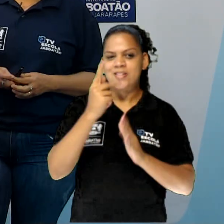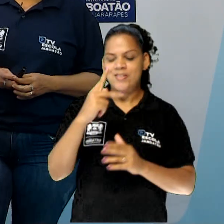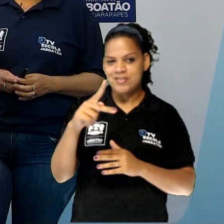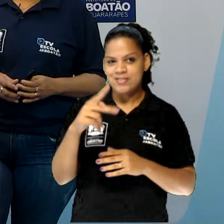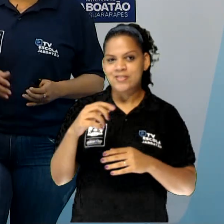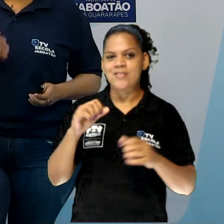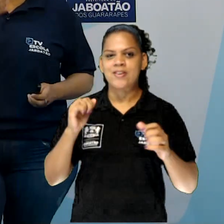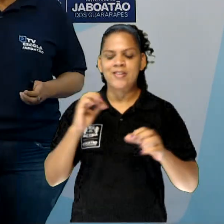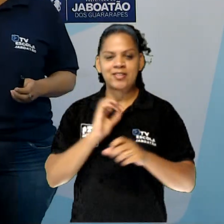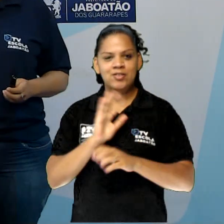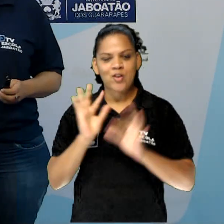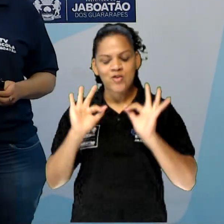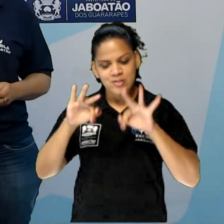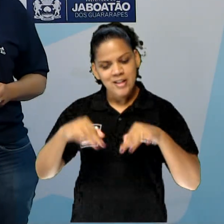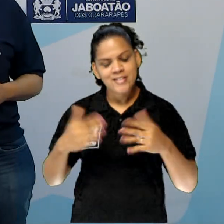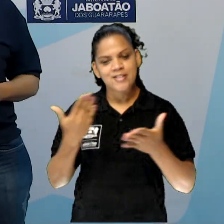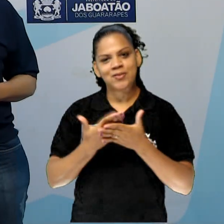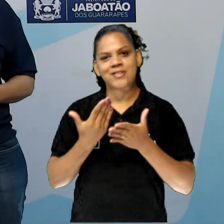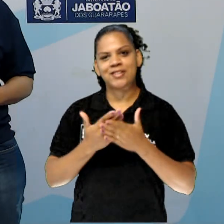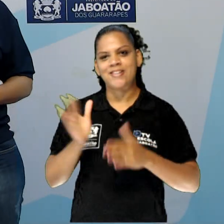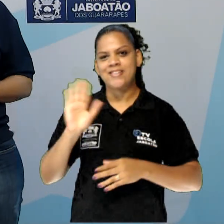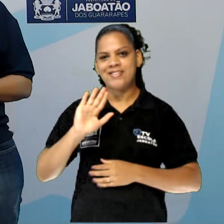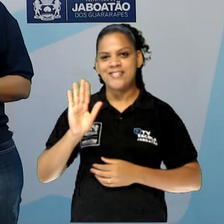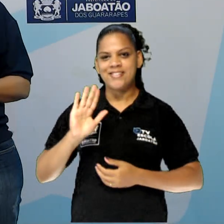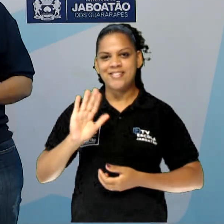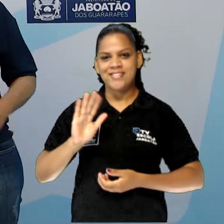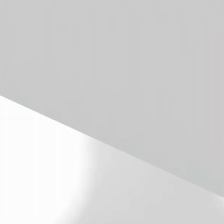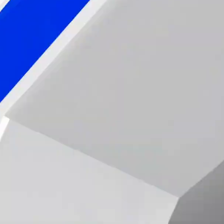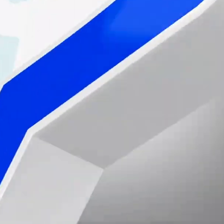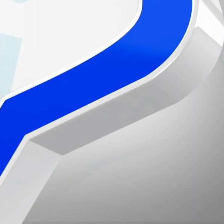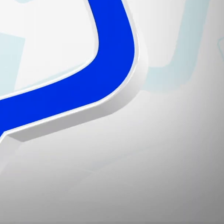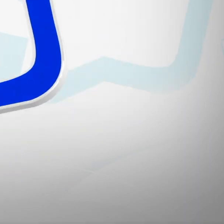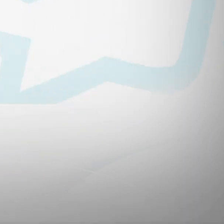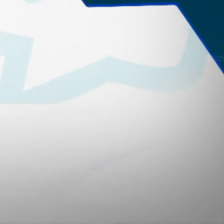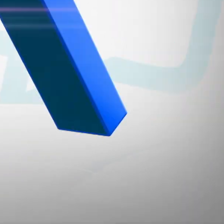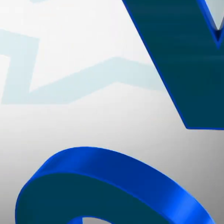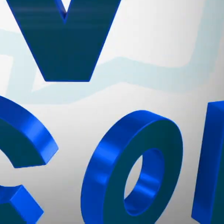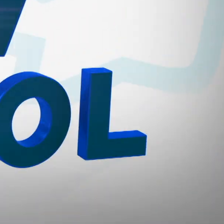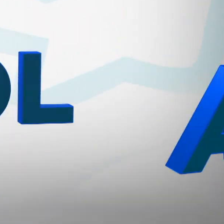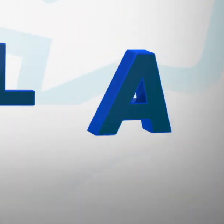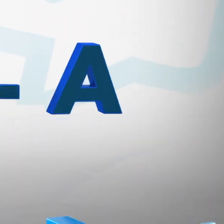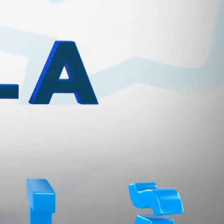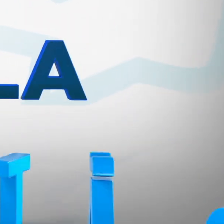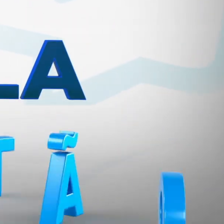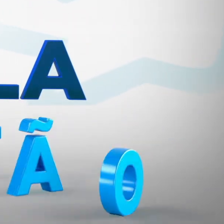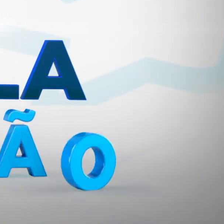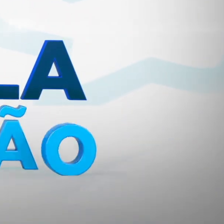nós ficamos por aqui. Até a próxima aula.